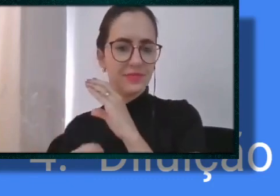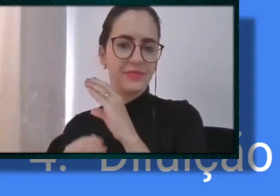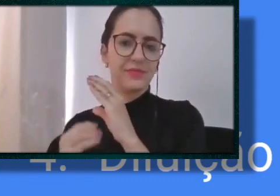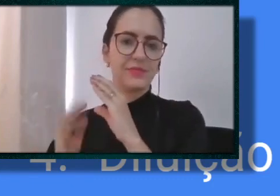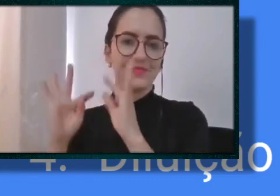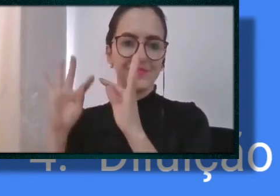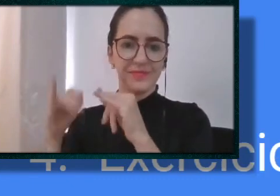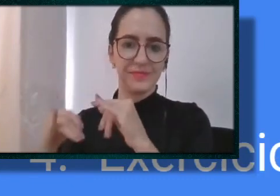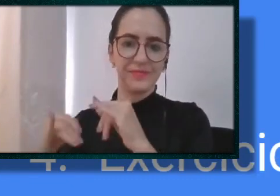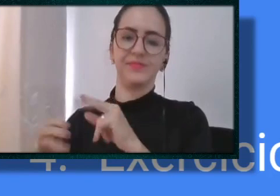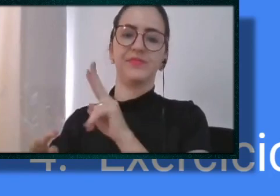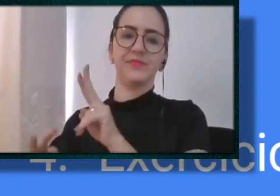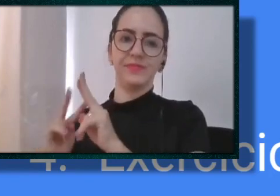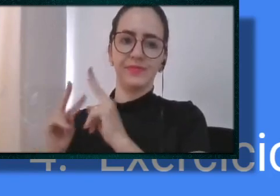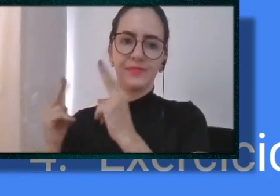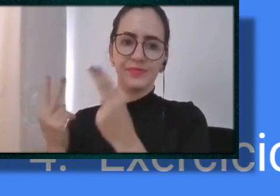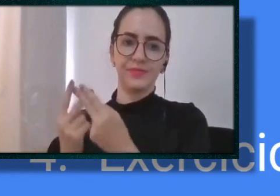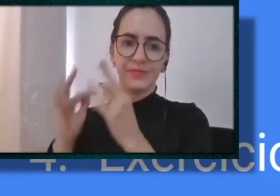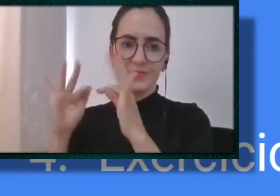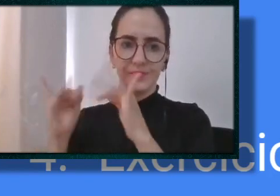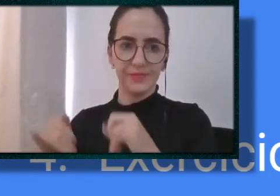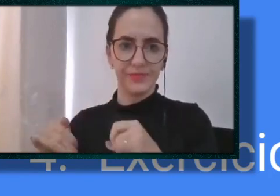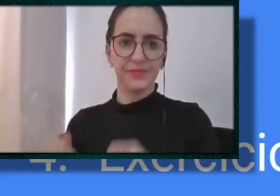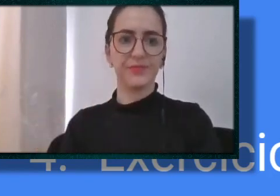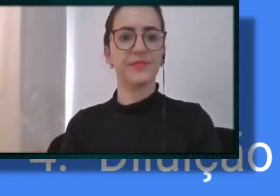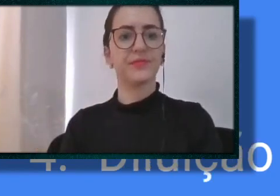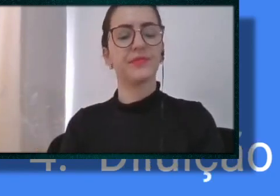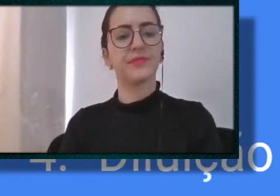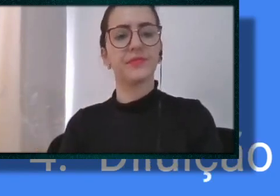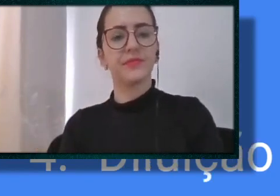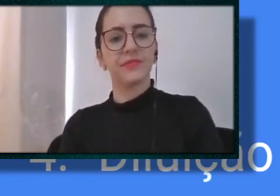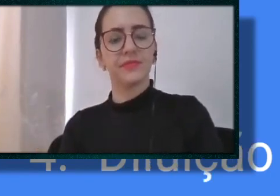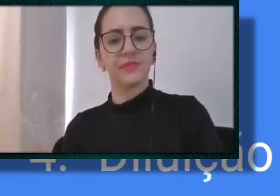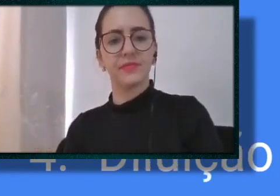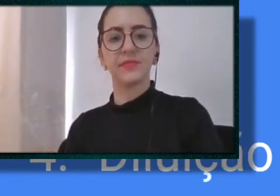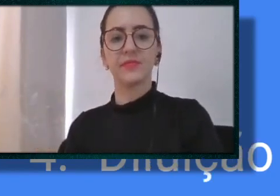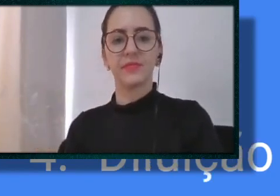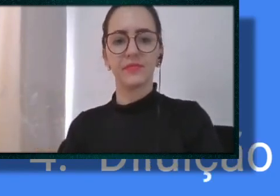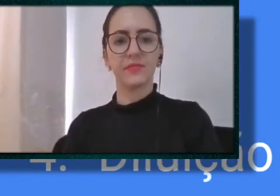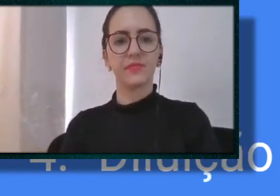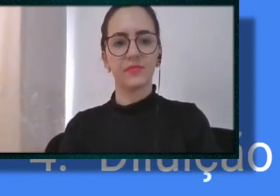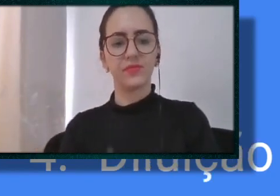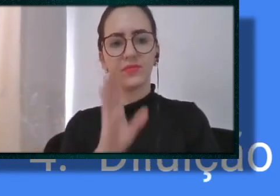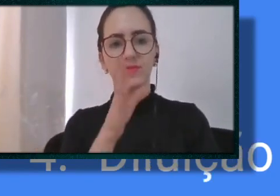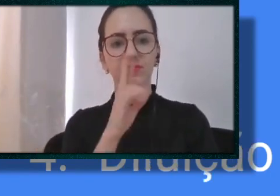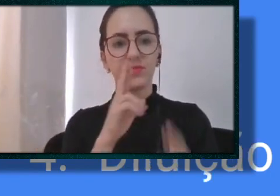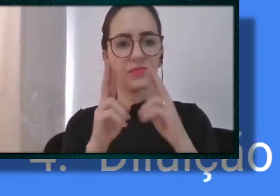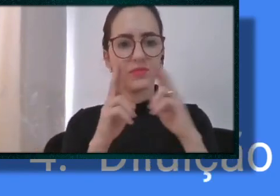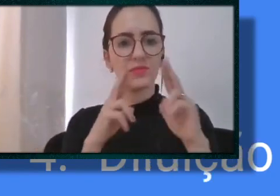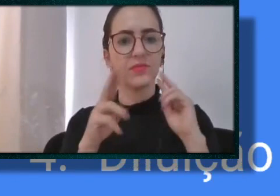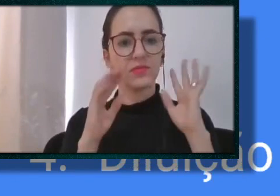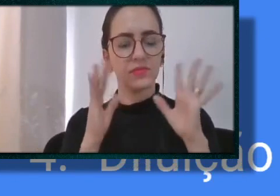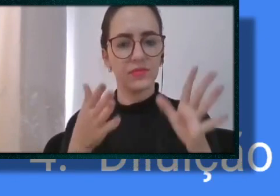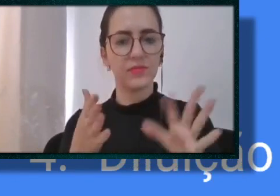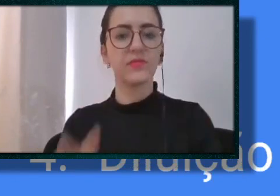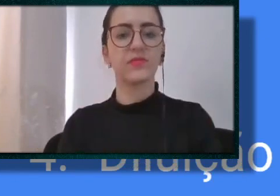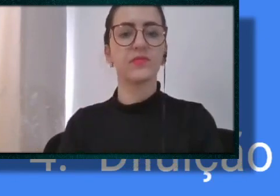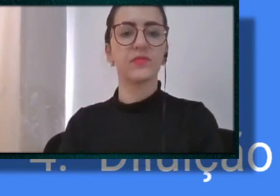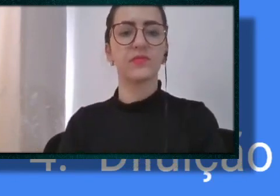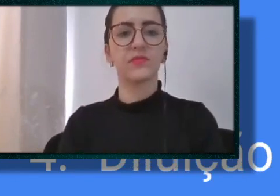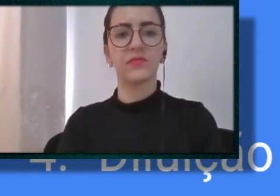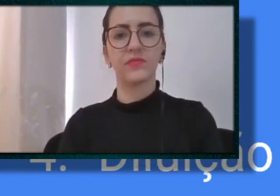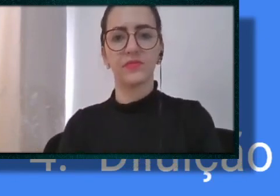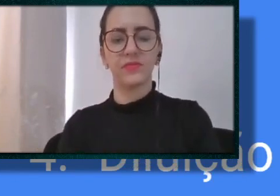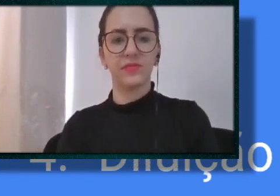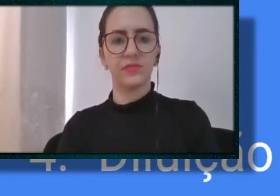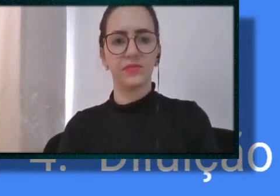gente pode fazer desse jeito. Aí temos as questões que eu já resolvi na aula anterior, que eu não vou resolver de novo. Aqui